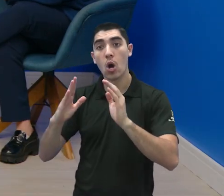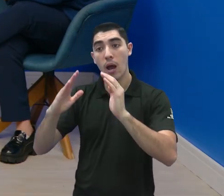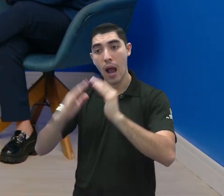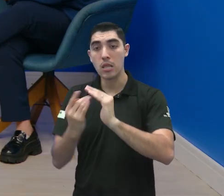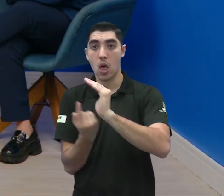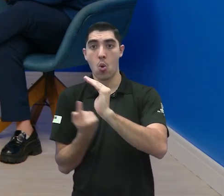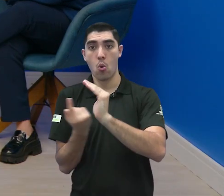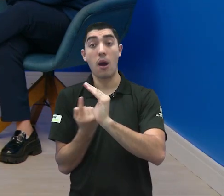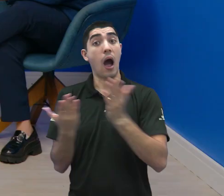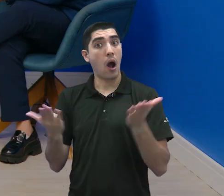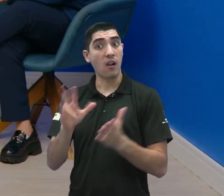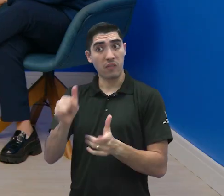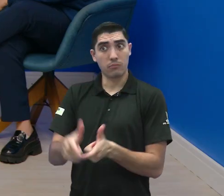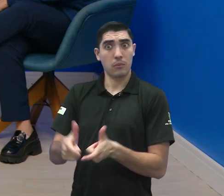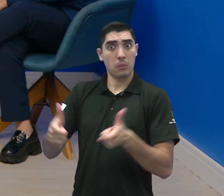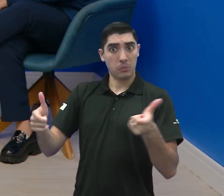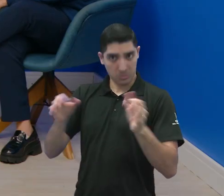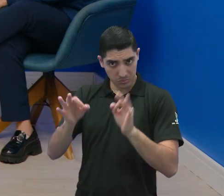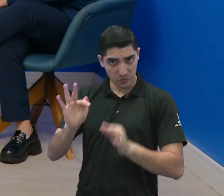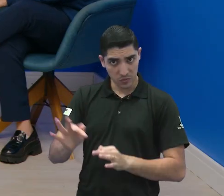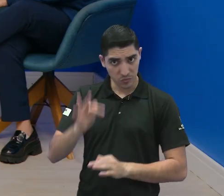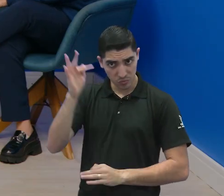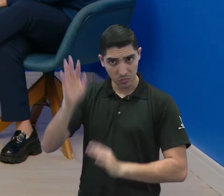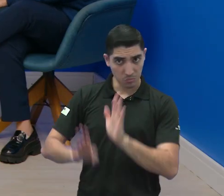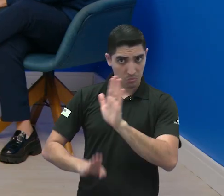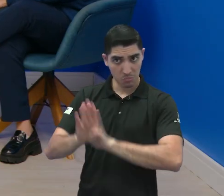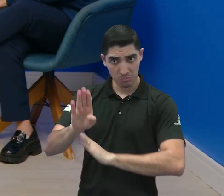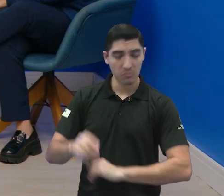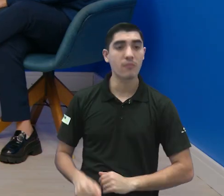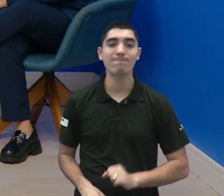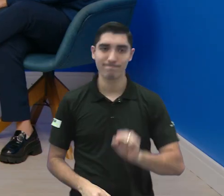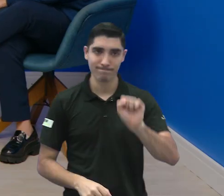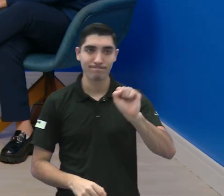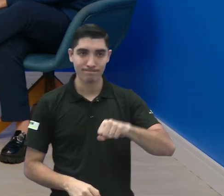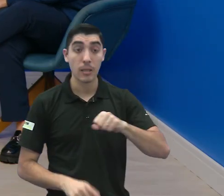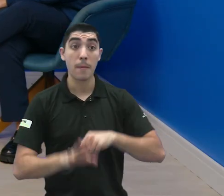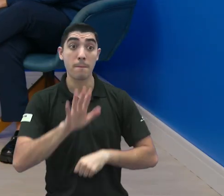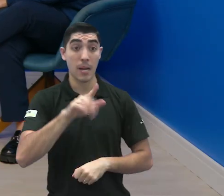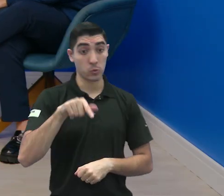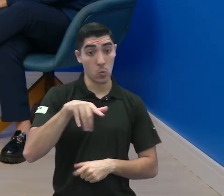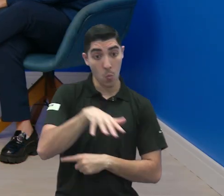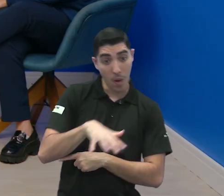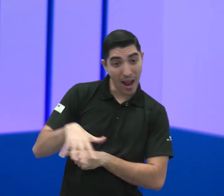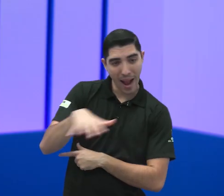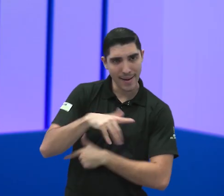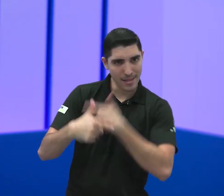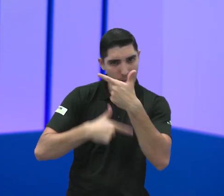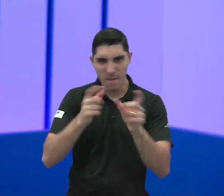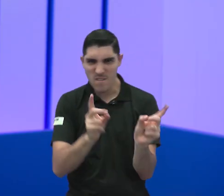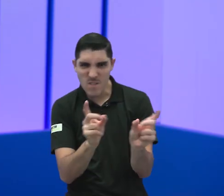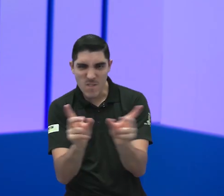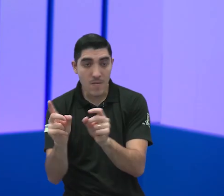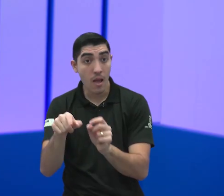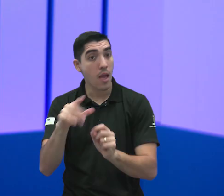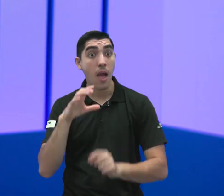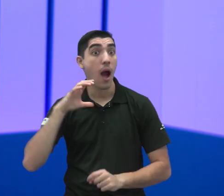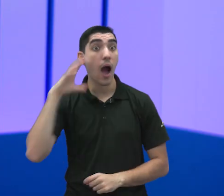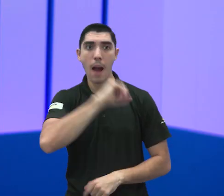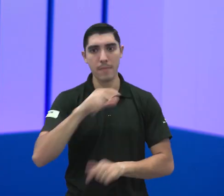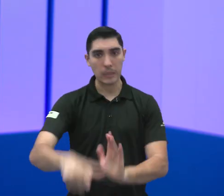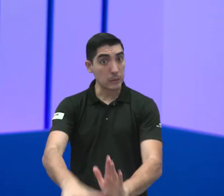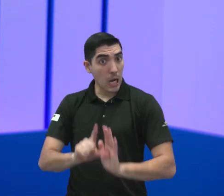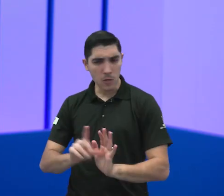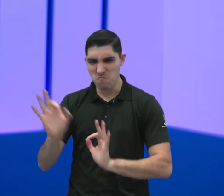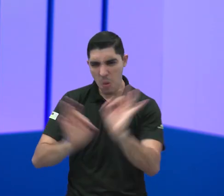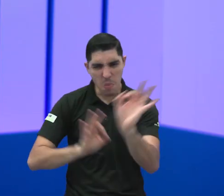que cresça mais pessoas morando sozinhas no Brasil, né? Com certeza. E o mercado é mais ágil que o poder público. O mercado logo já